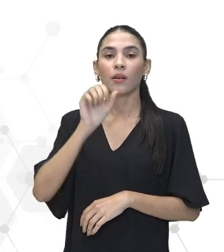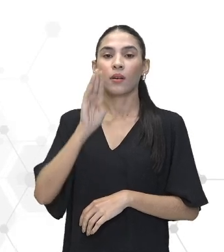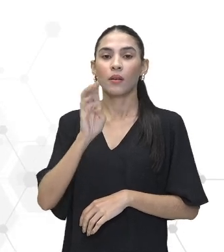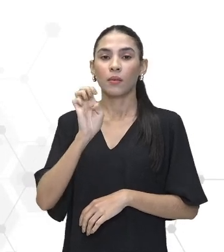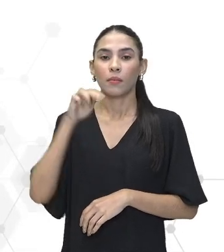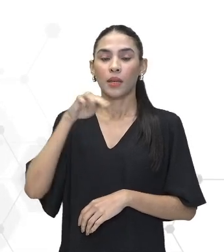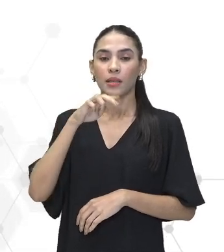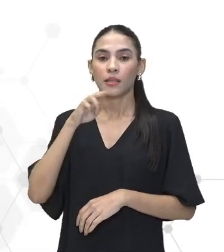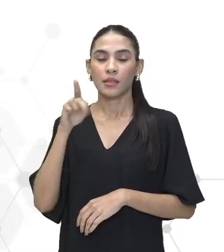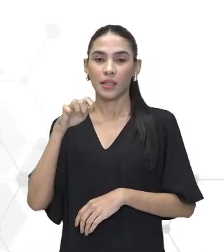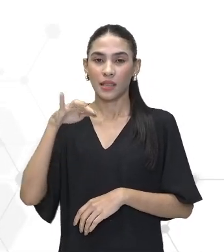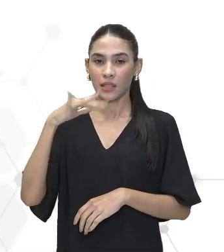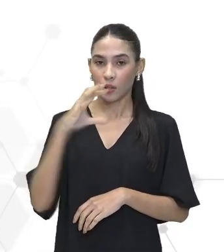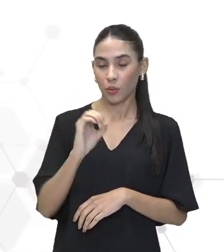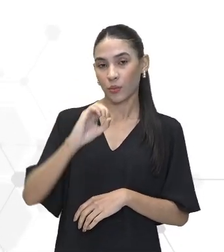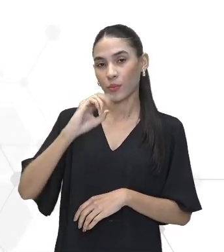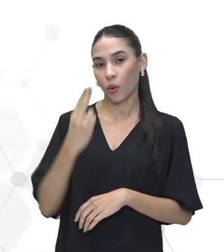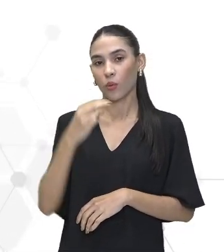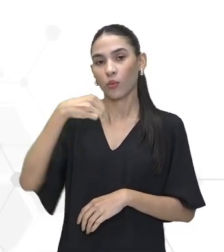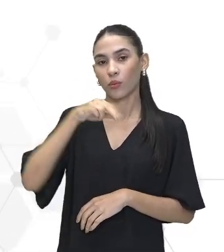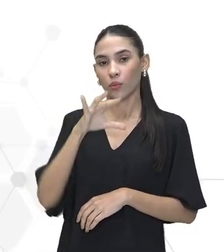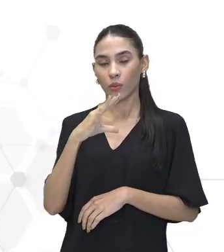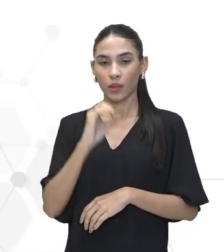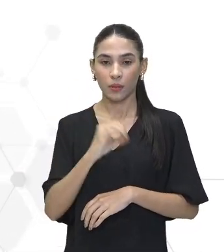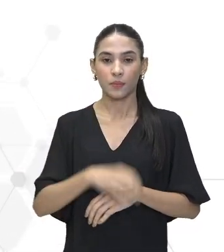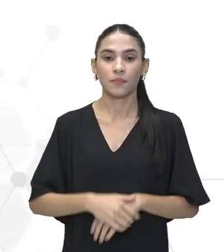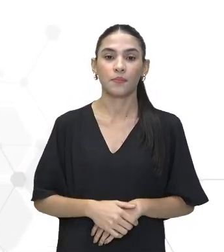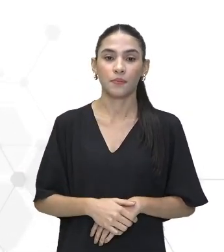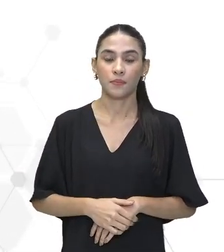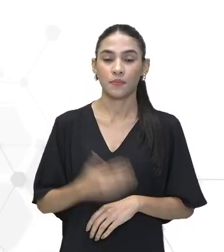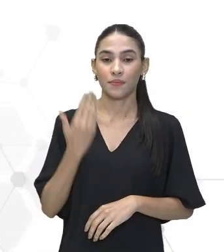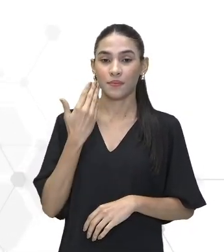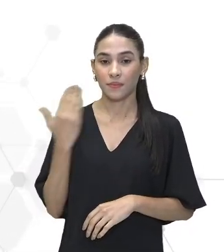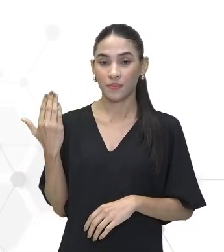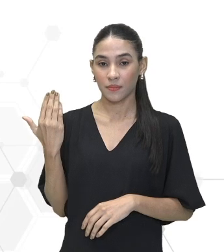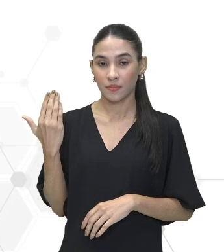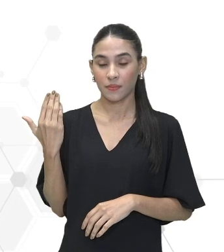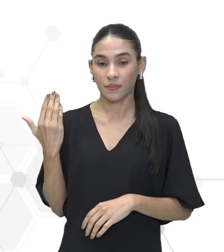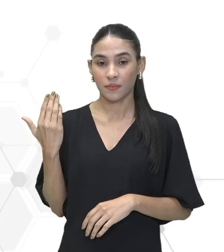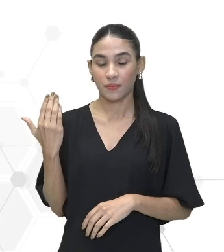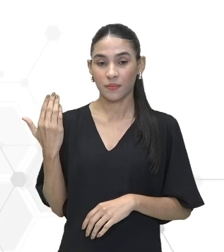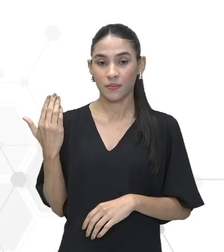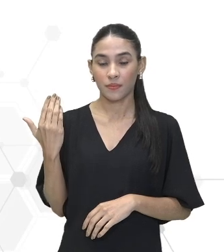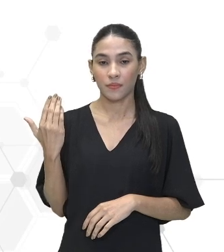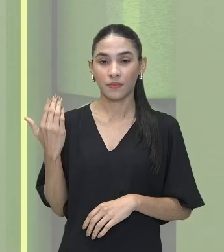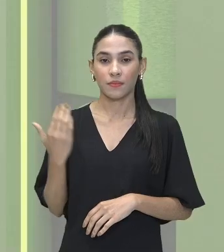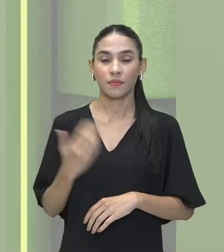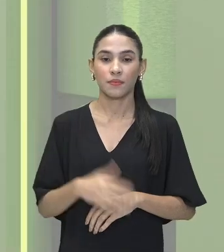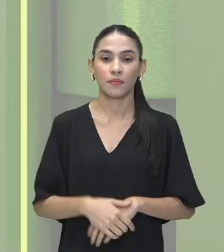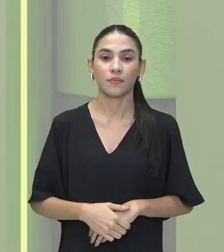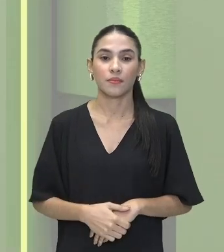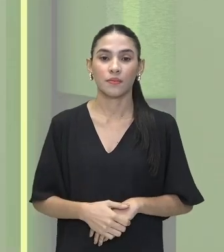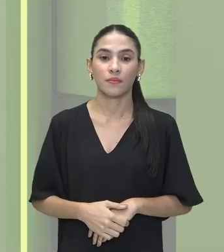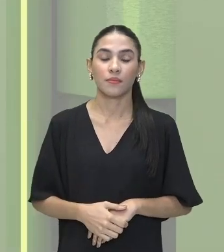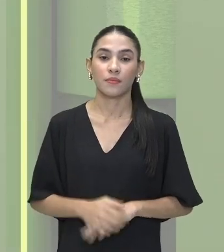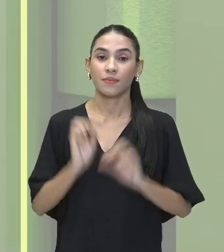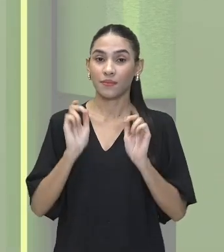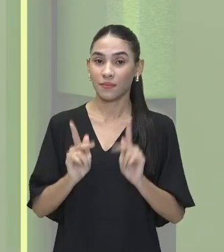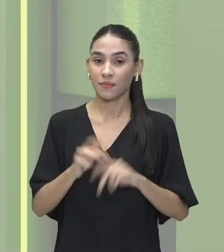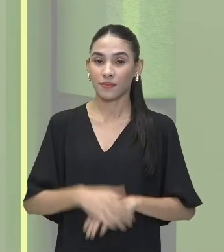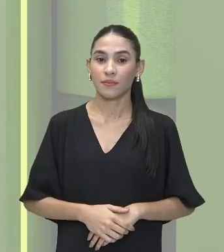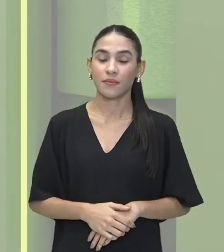Ou núcleo aromático. Então, aí para ninguém esquecer esses compostos, tá